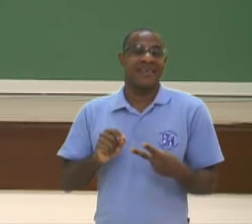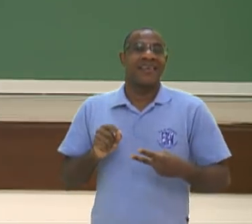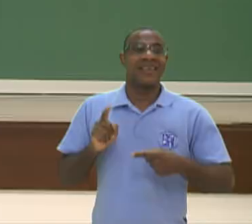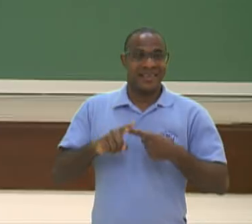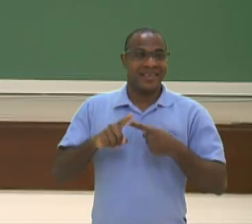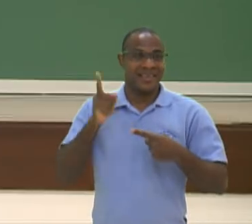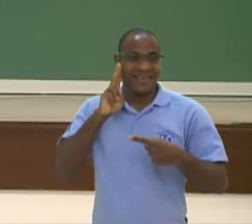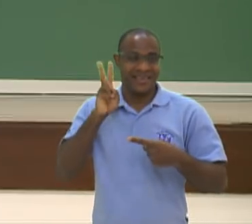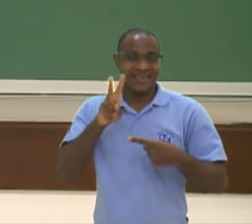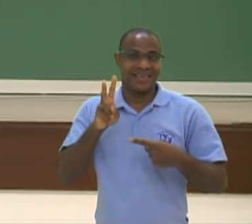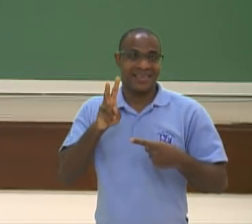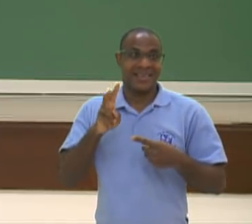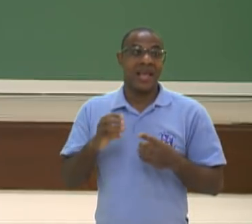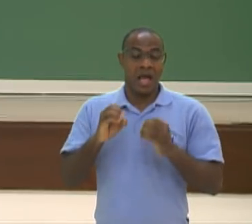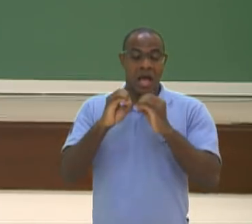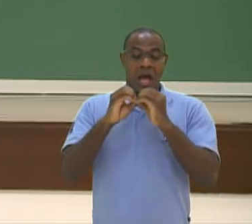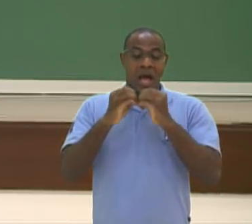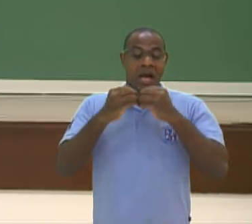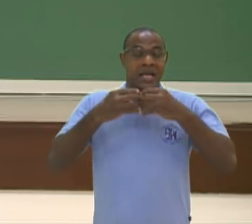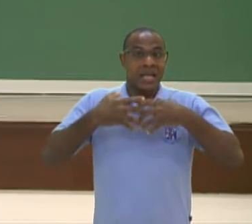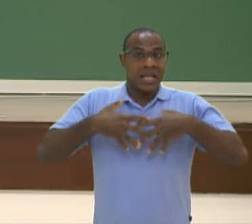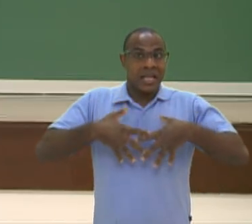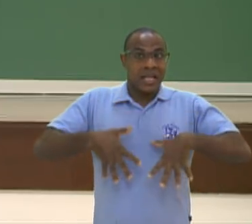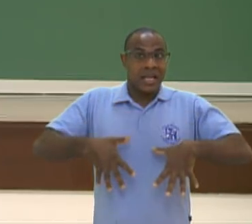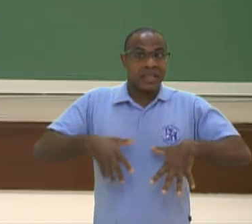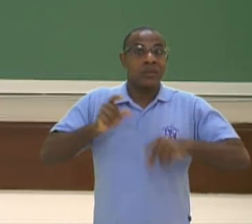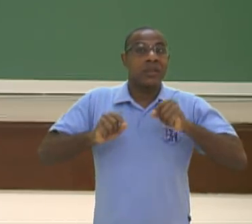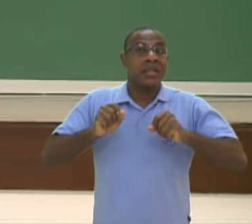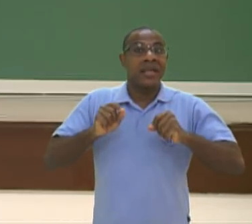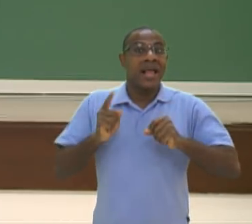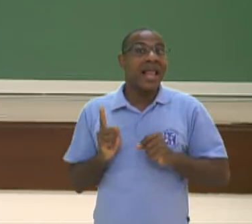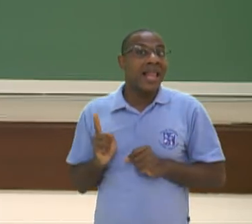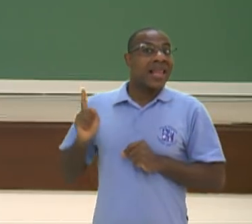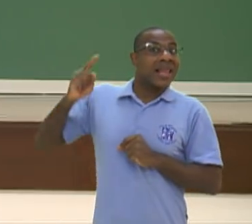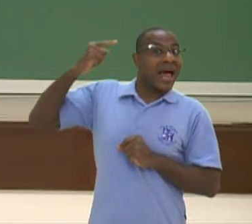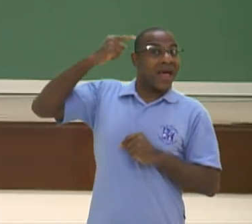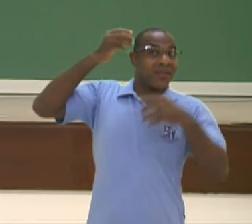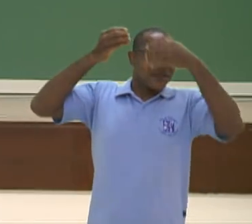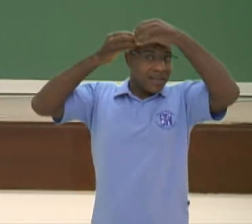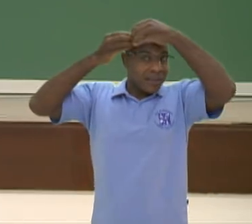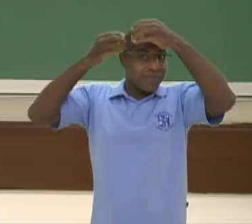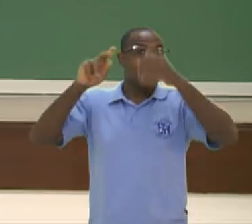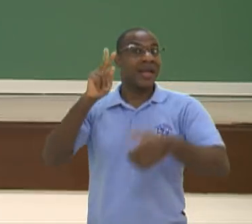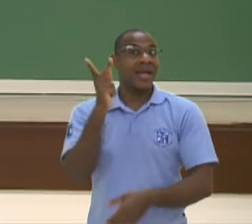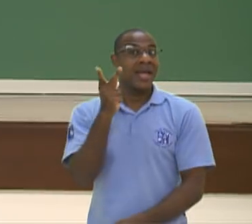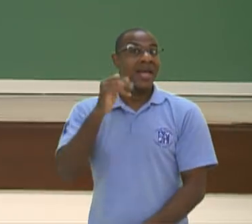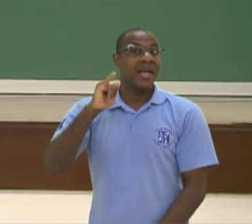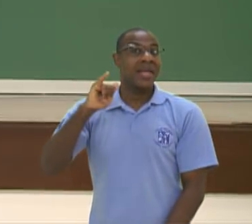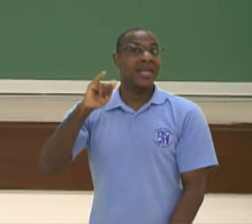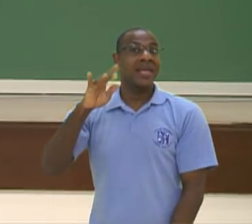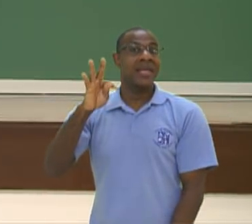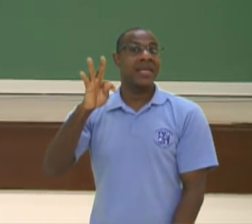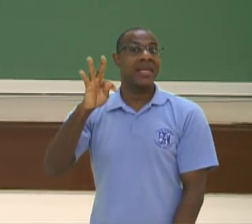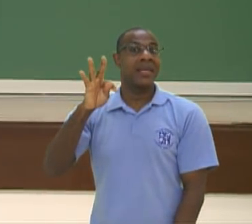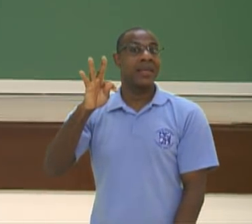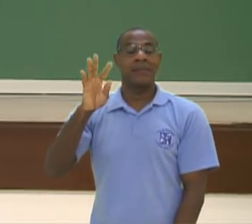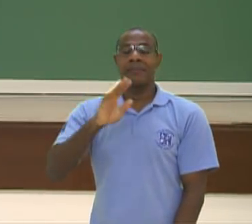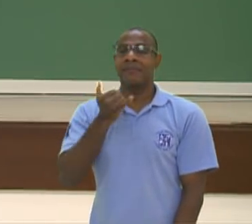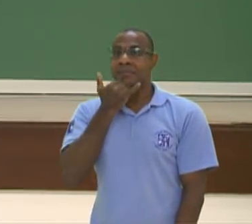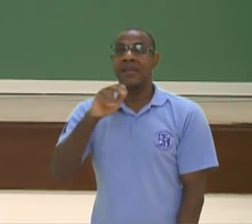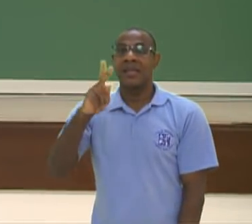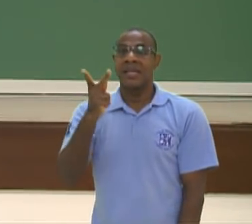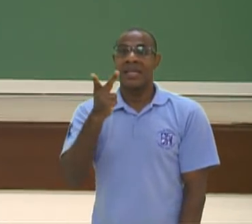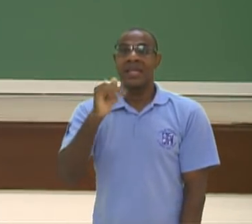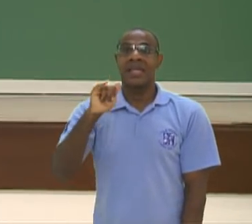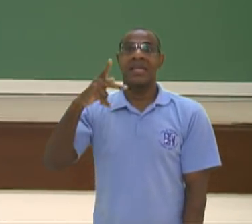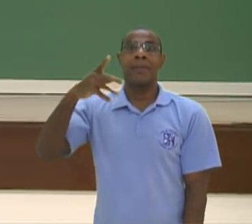pela glândula que fica localizada lá no cérebro, chamada hipófise. Olha só que legal, uma curiosidade aqui.